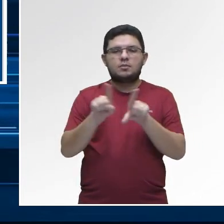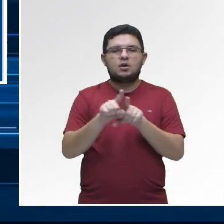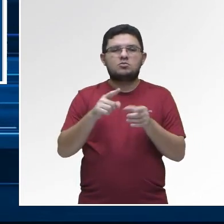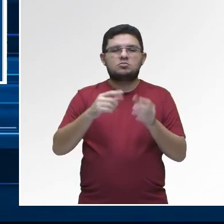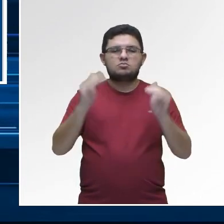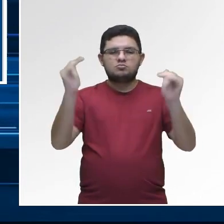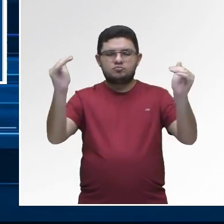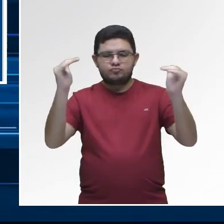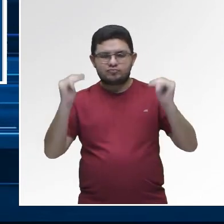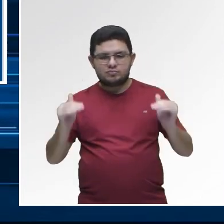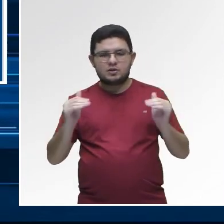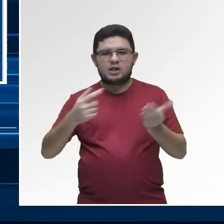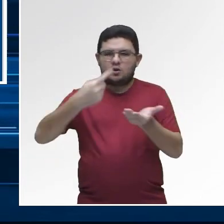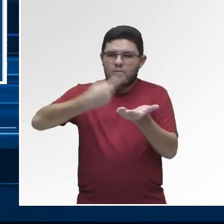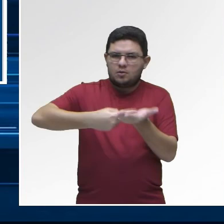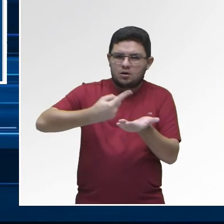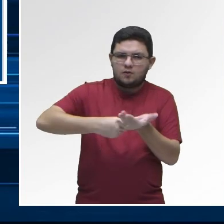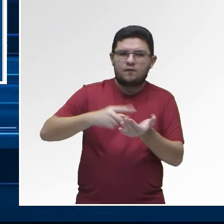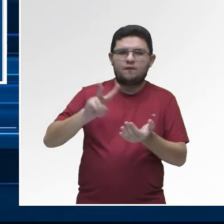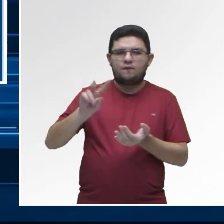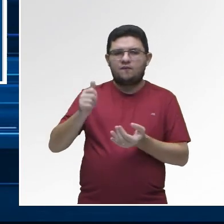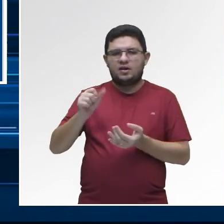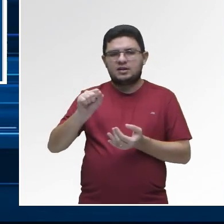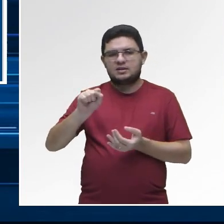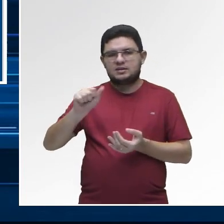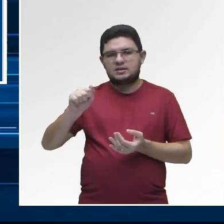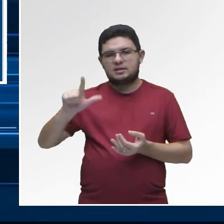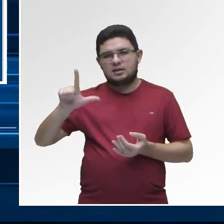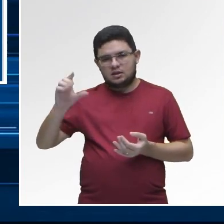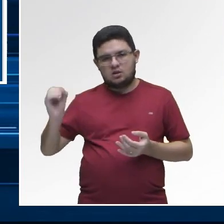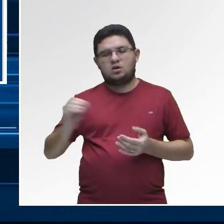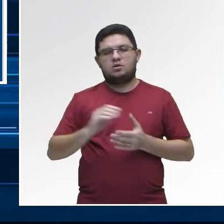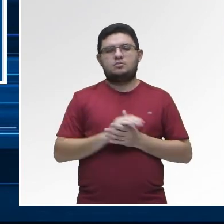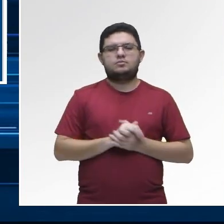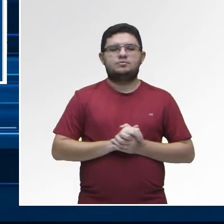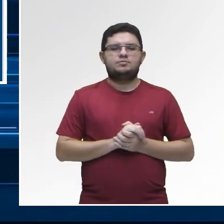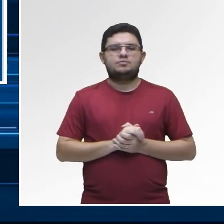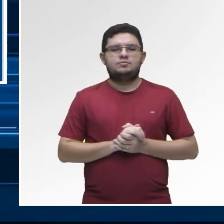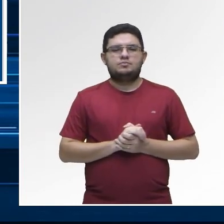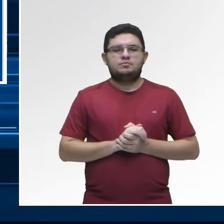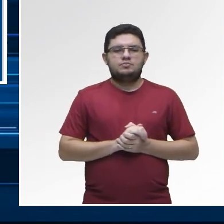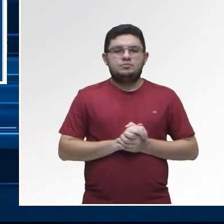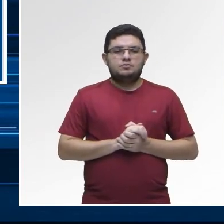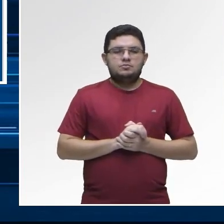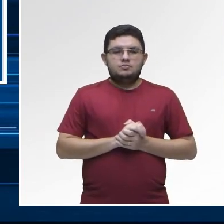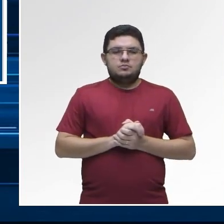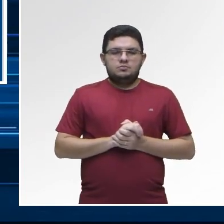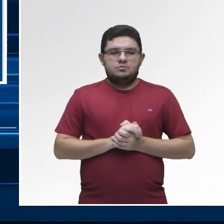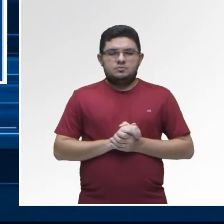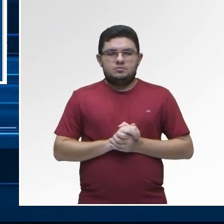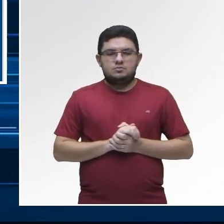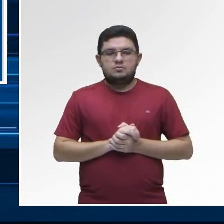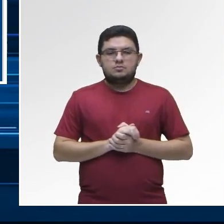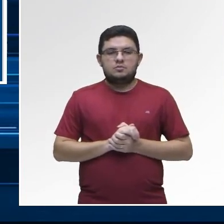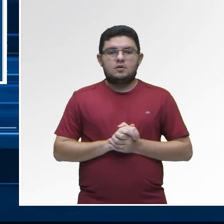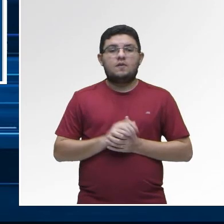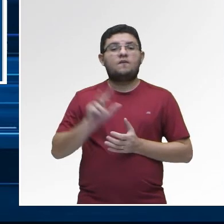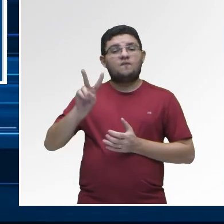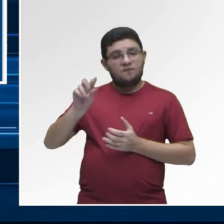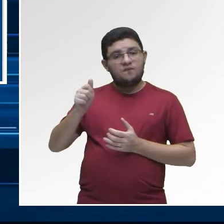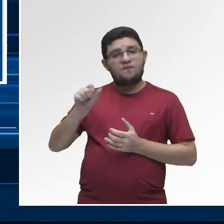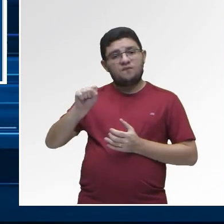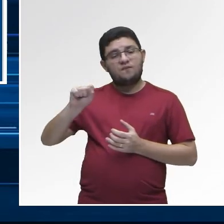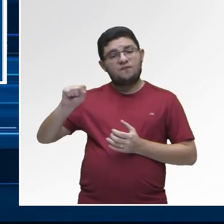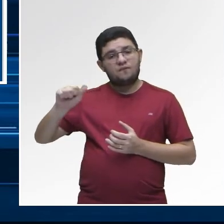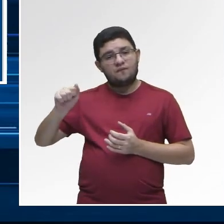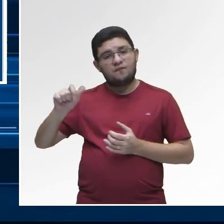atrelamento, realmente, né? Entre o senhor feudal e os servos, ou os chamados vassalos. Os vassalos eram nobres que